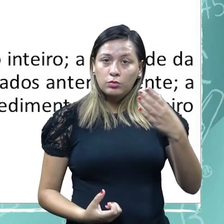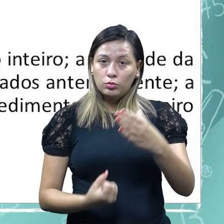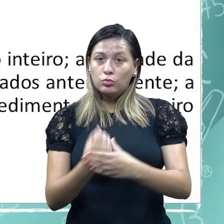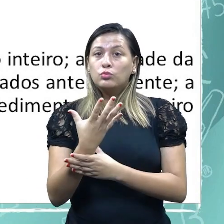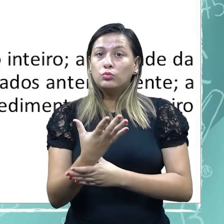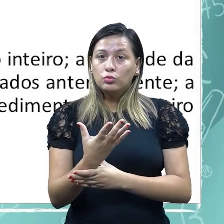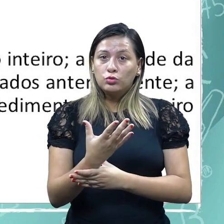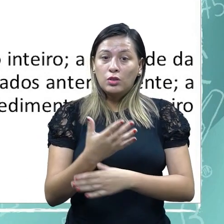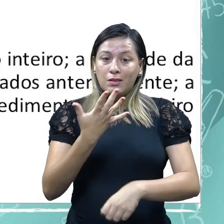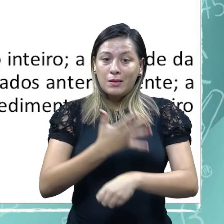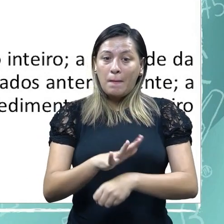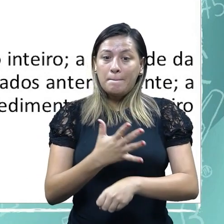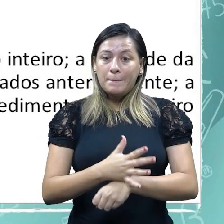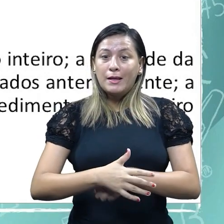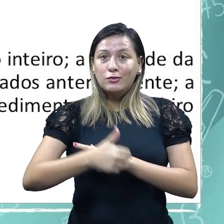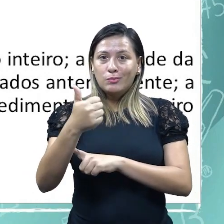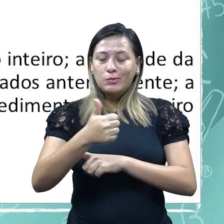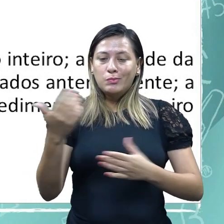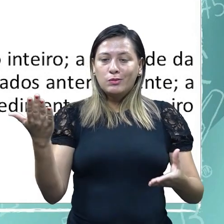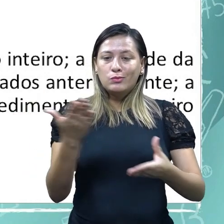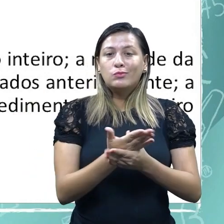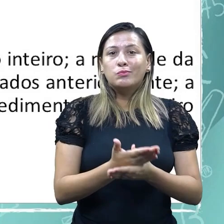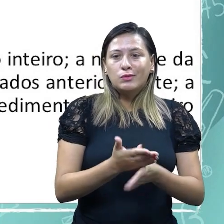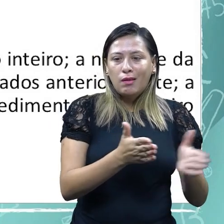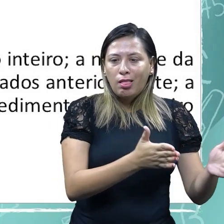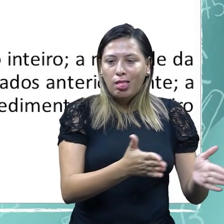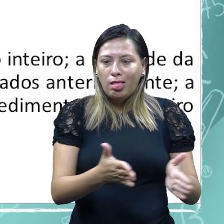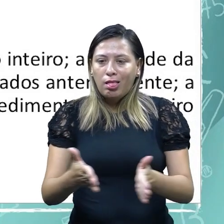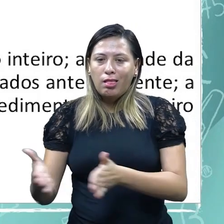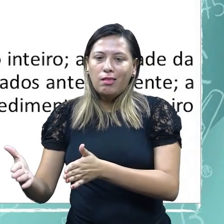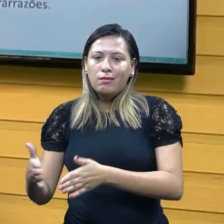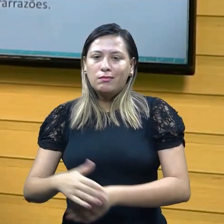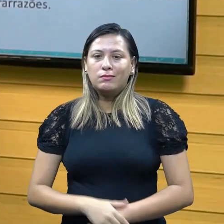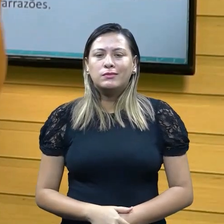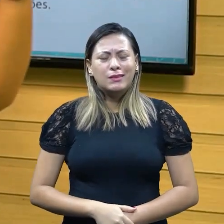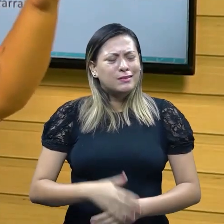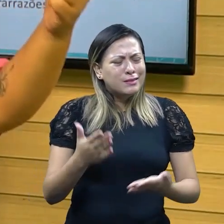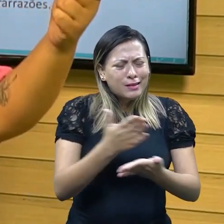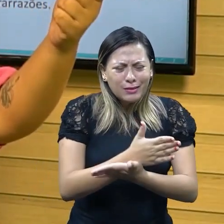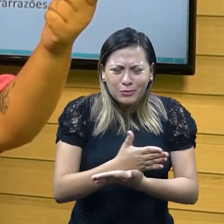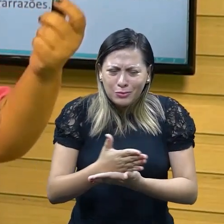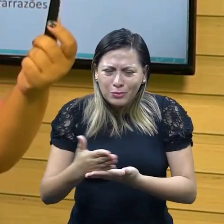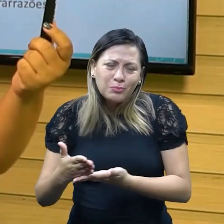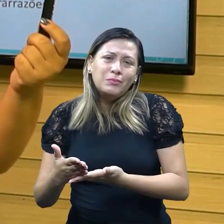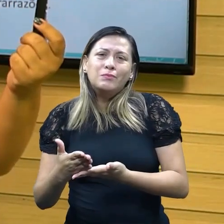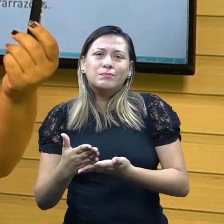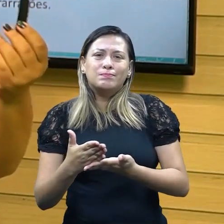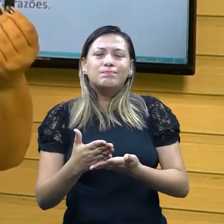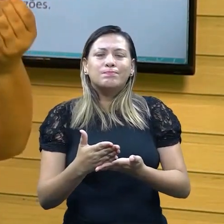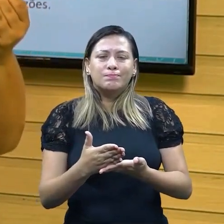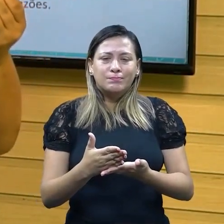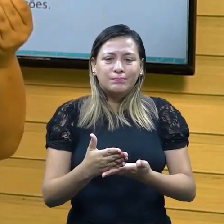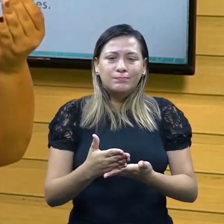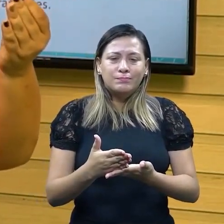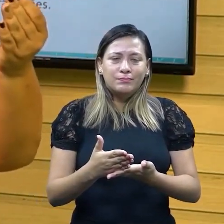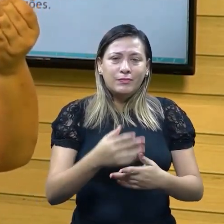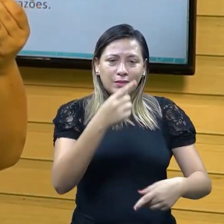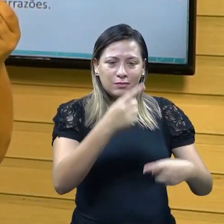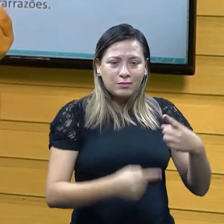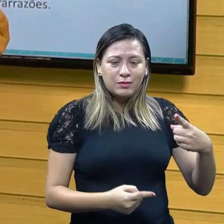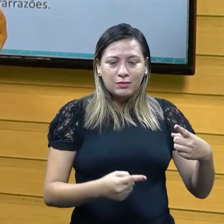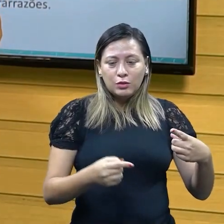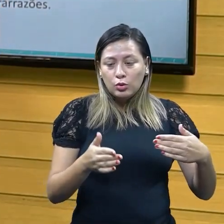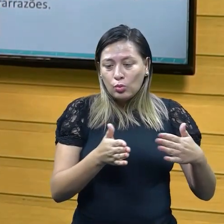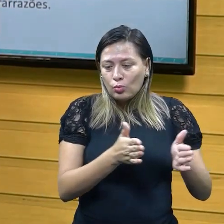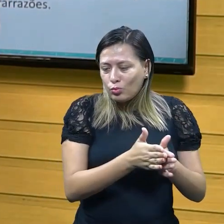no primeiro ato do processo, ele vai viciar o processo inteiro. Se for bem aqui, ó, desde o início da petição inicial, todos os